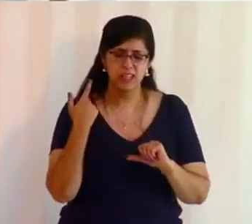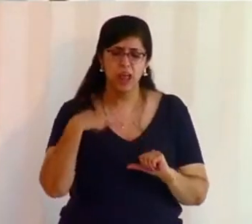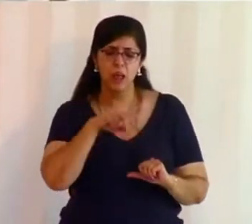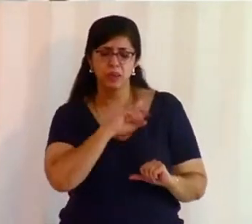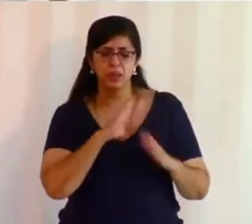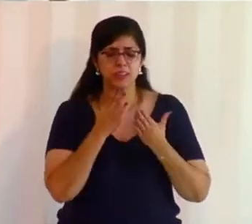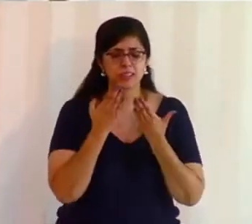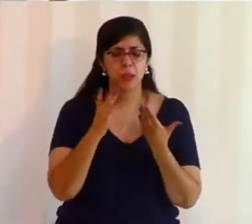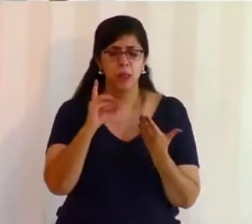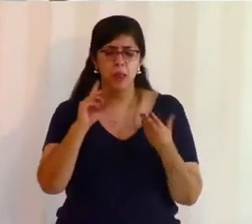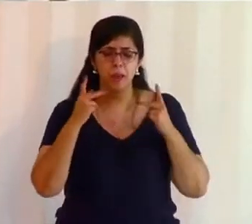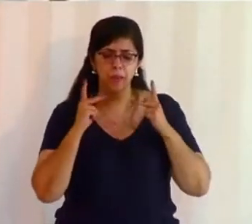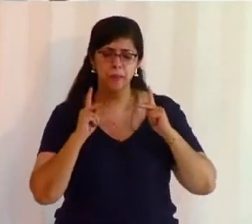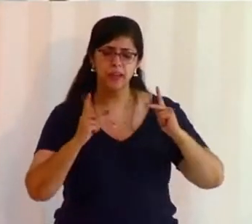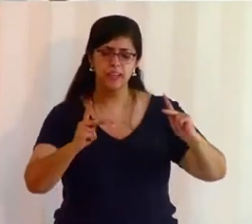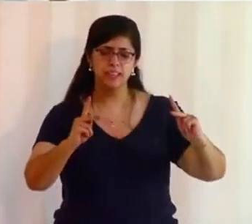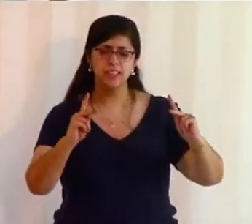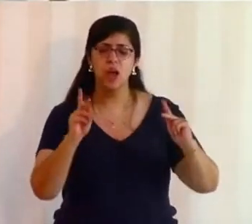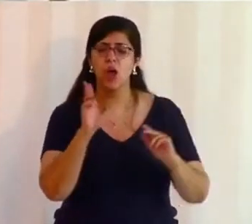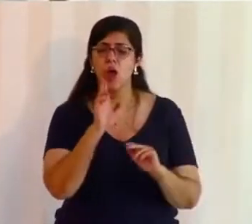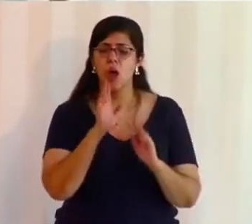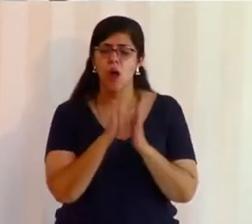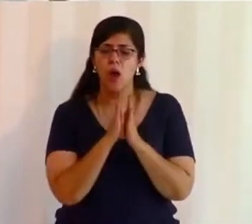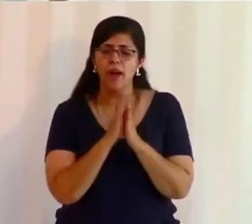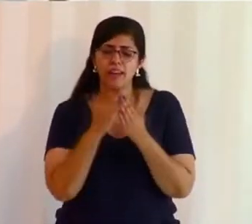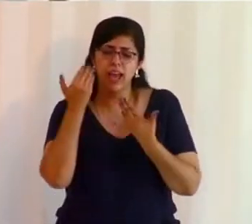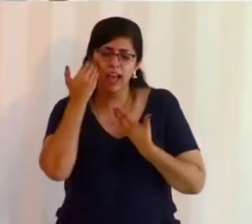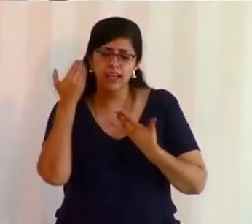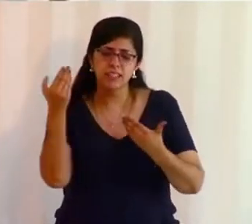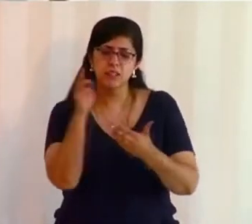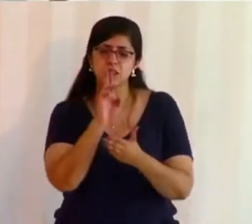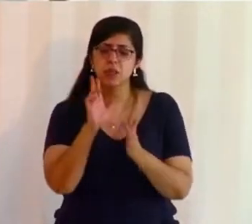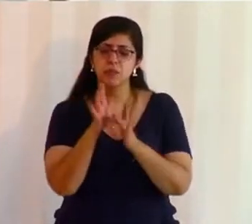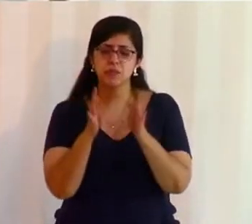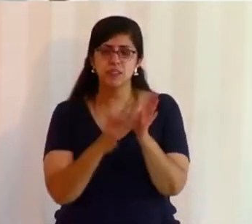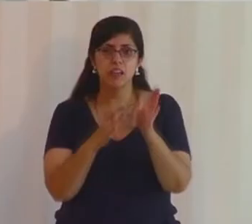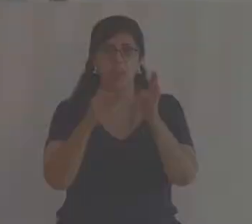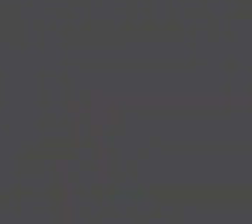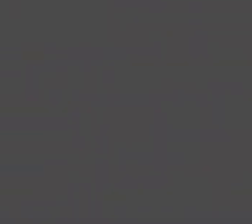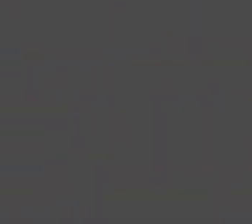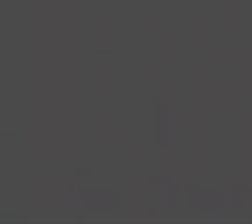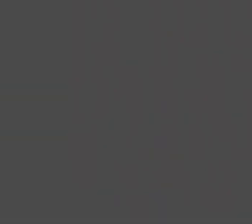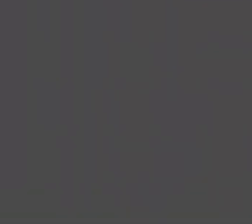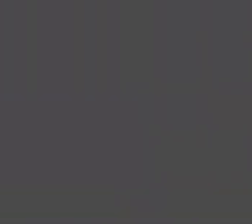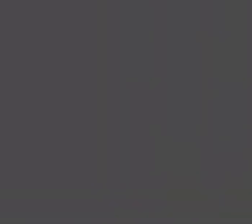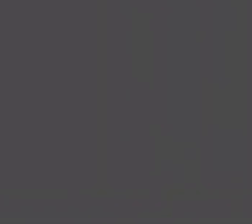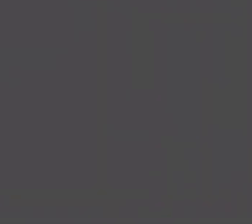Tua presença. Eu oro e agradeço por tudo, ó Deus, em nome de Jesus. Amém.